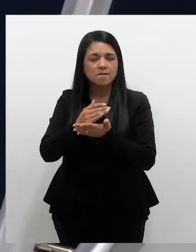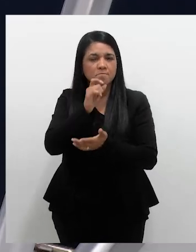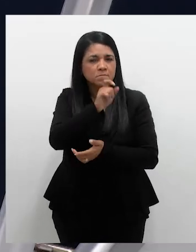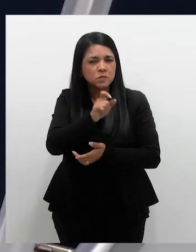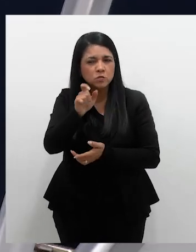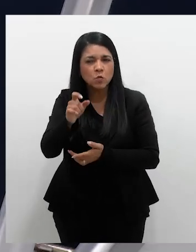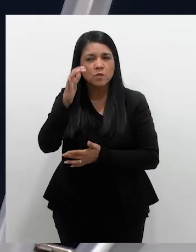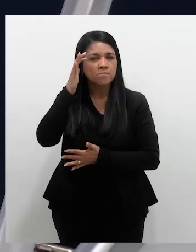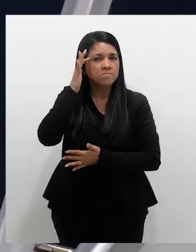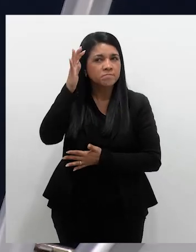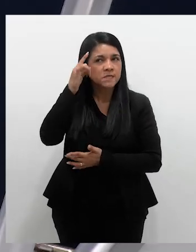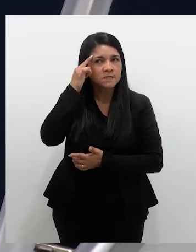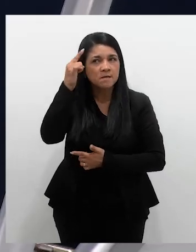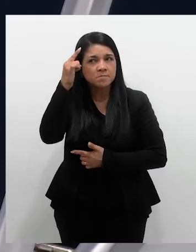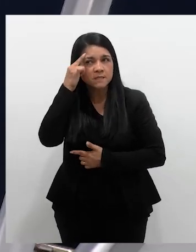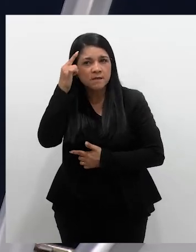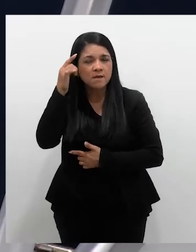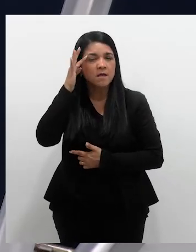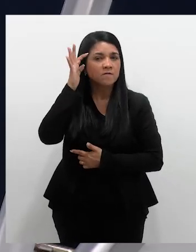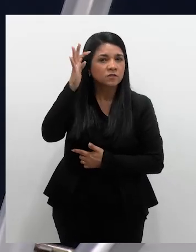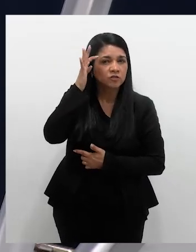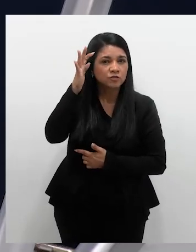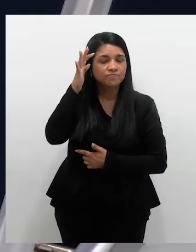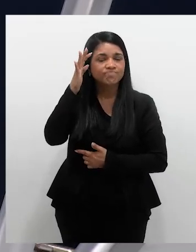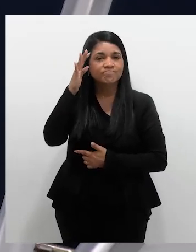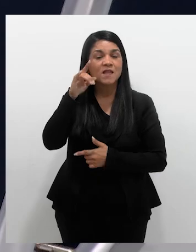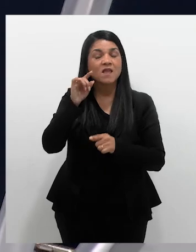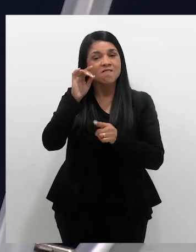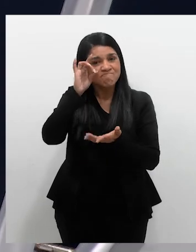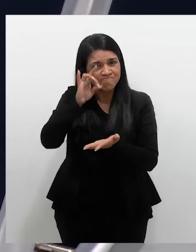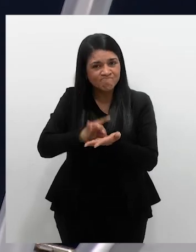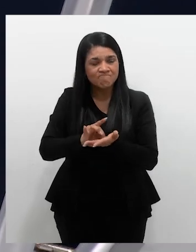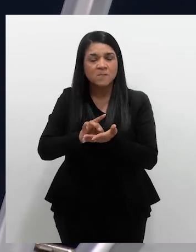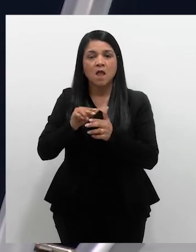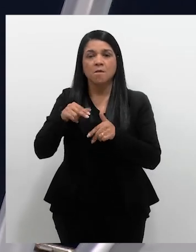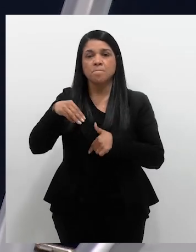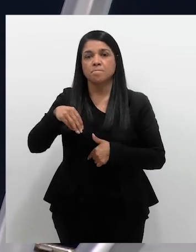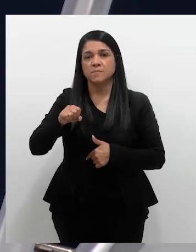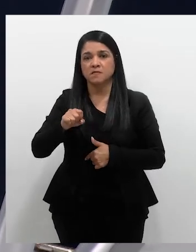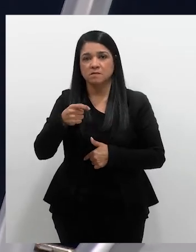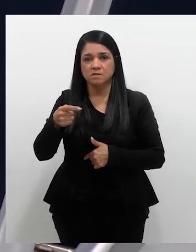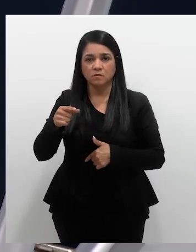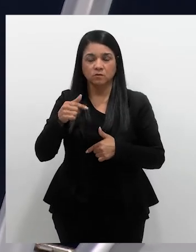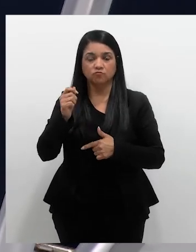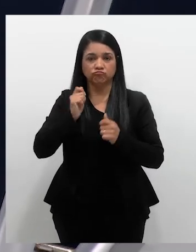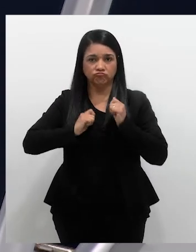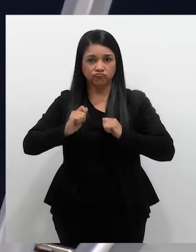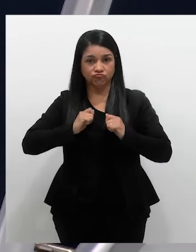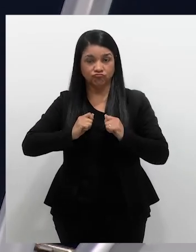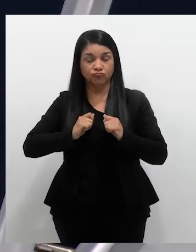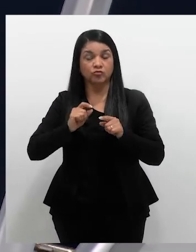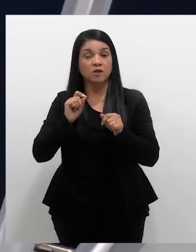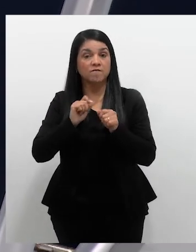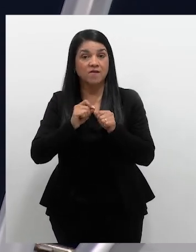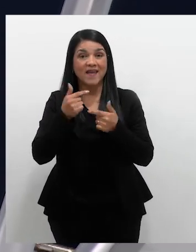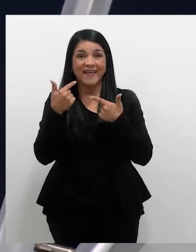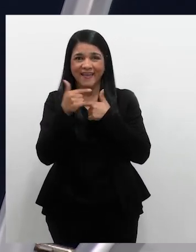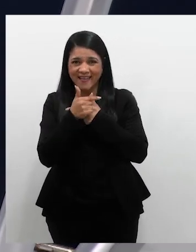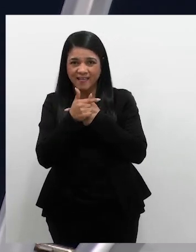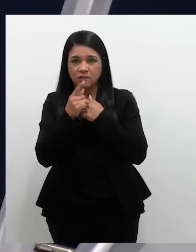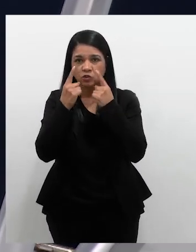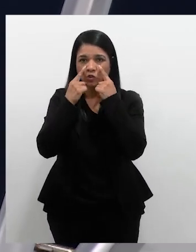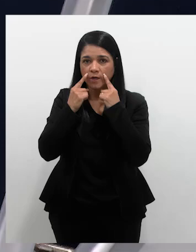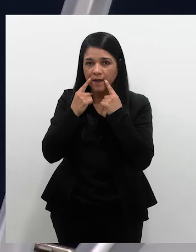e pensarem. Eu acho que essa é a grande função do artista. Eu acho que o artista, ele faz rir, ele